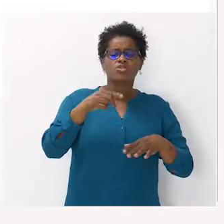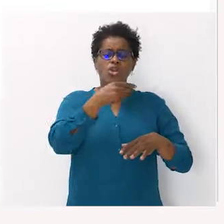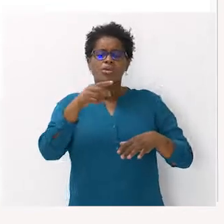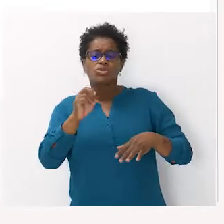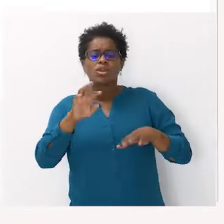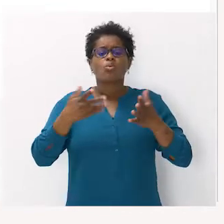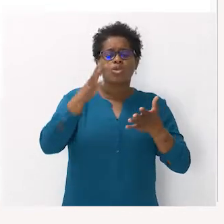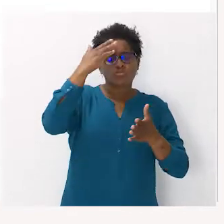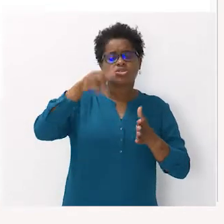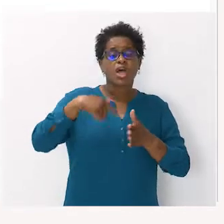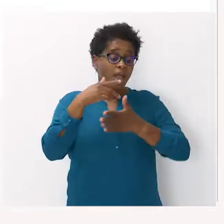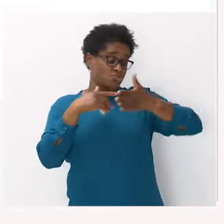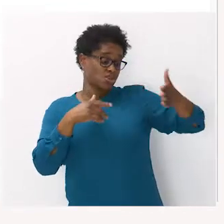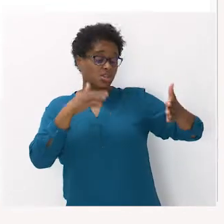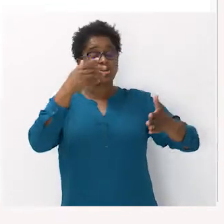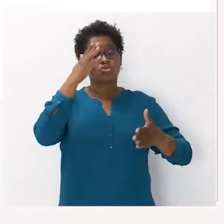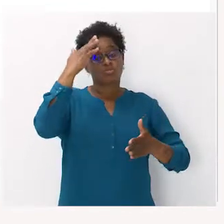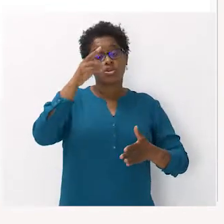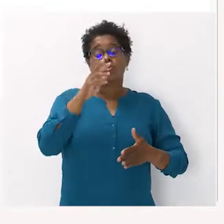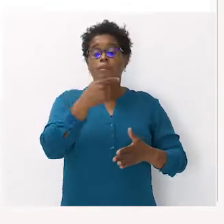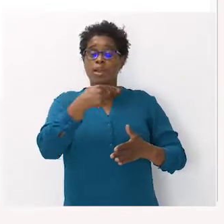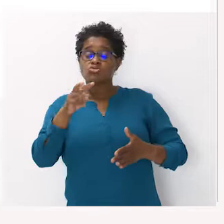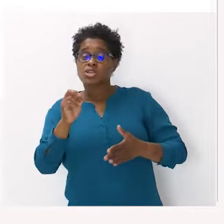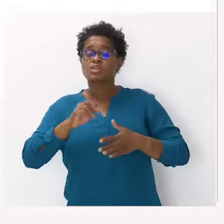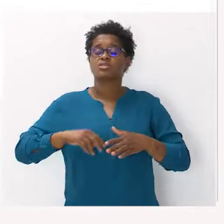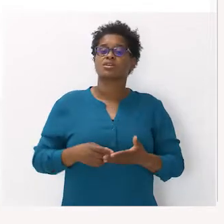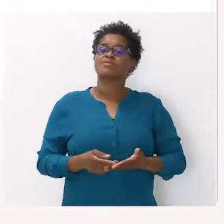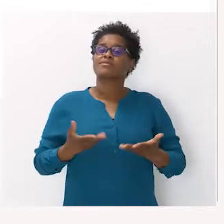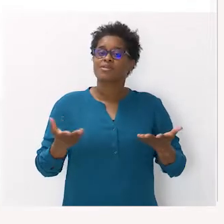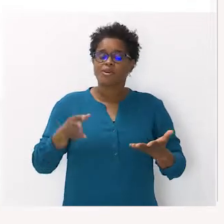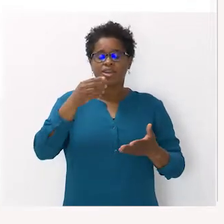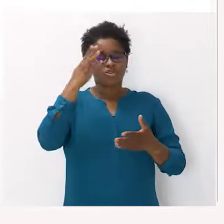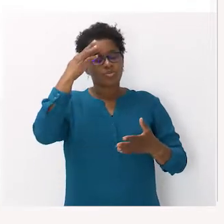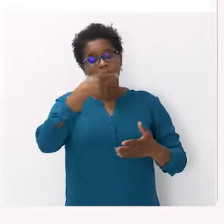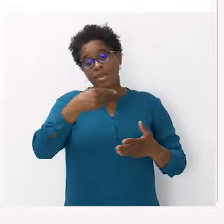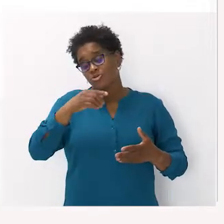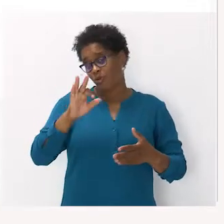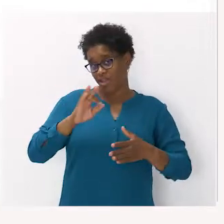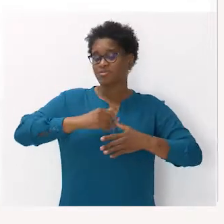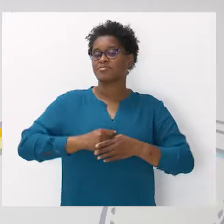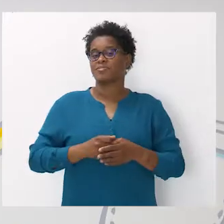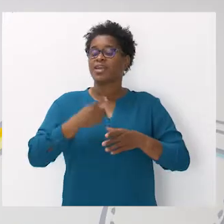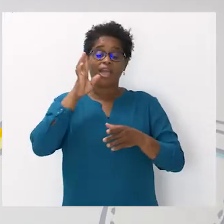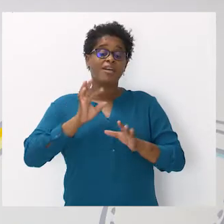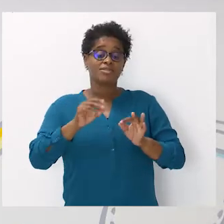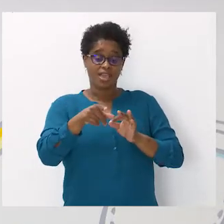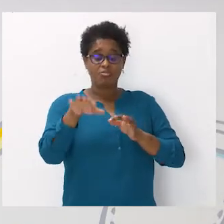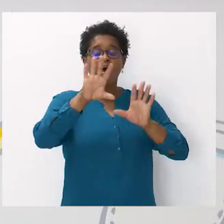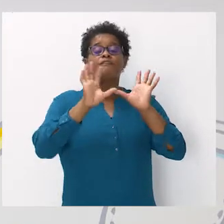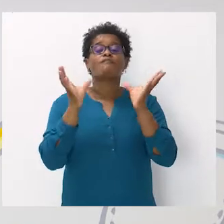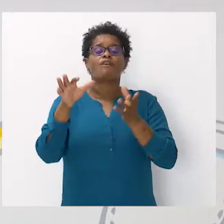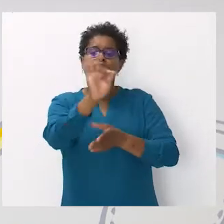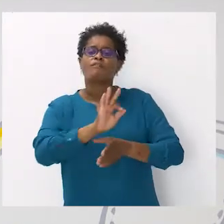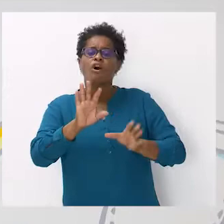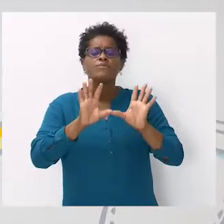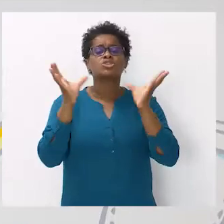à esquerda do número menos 3? É o número menos 4. Bom, é assim, de uma forma